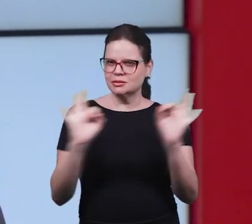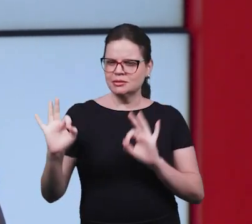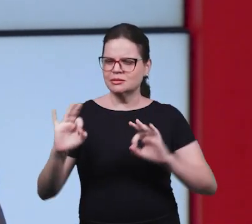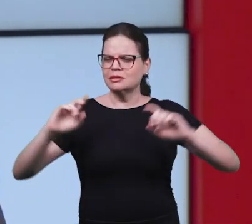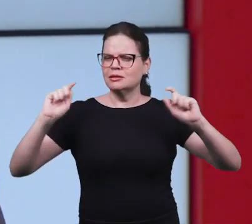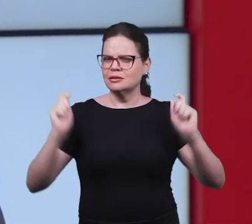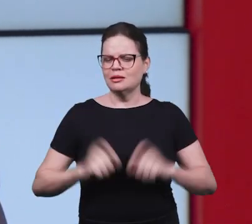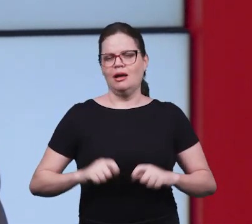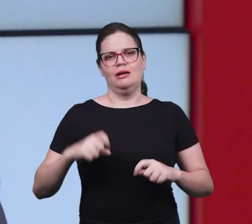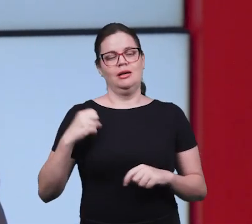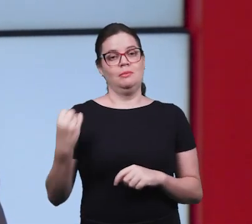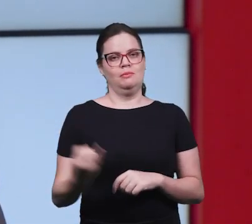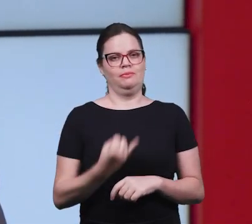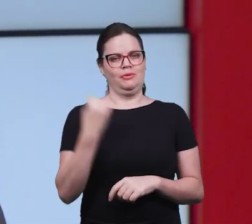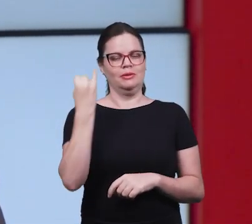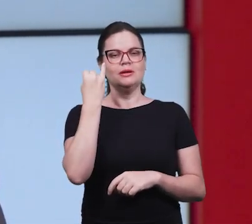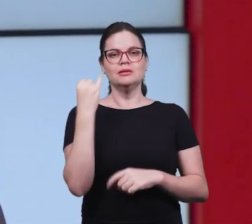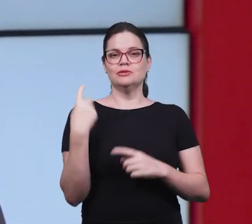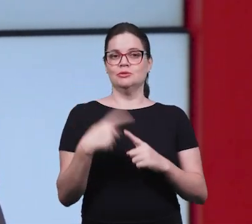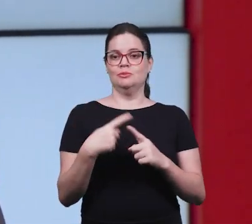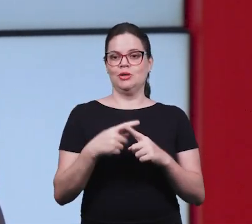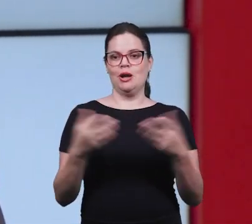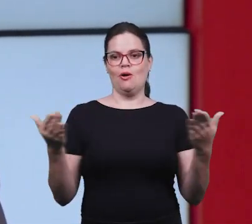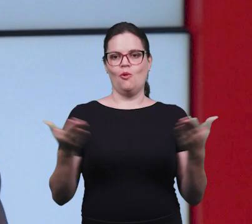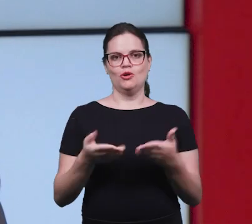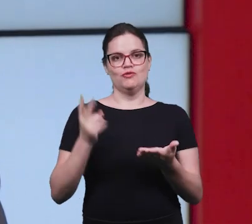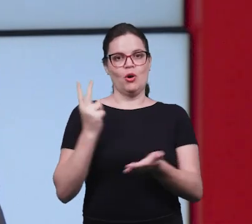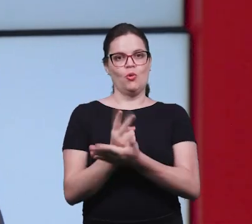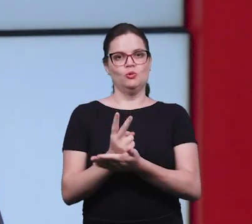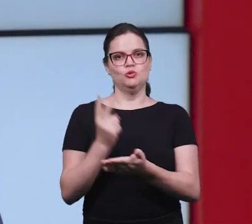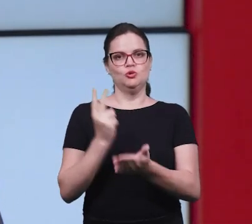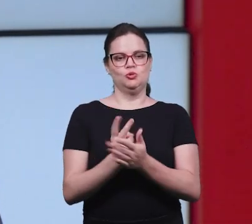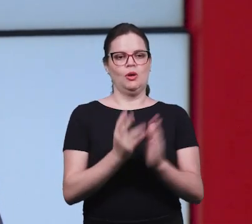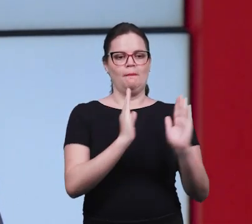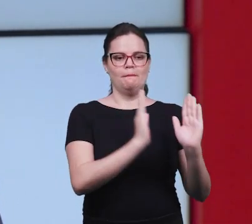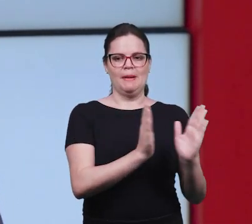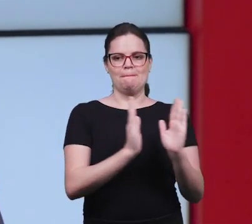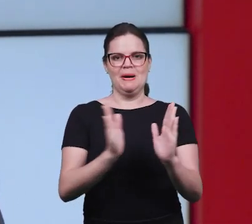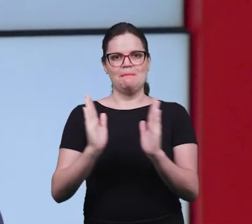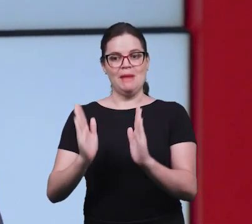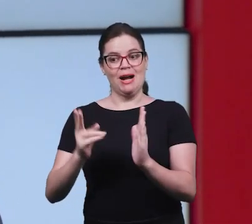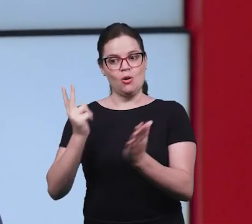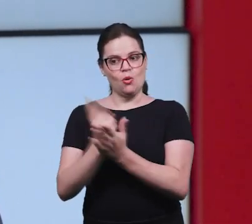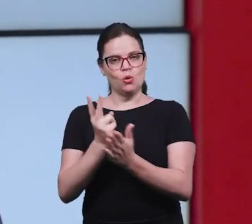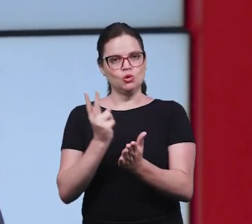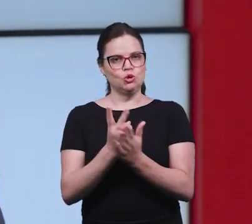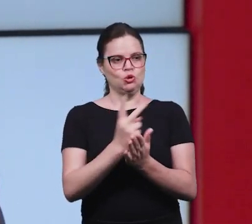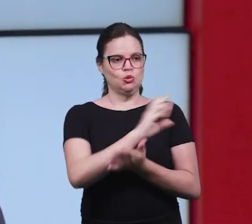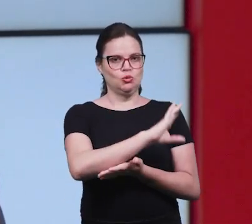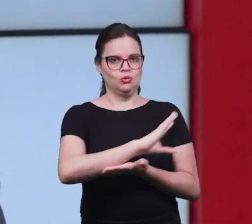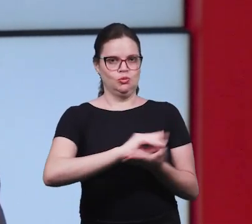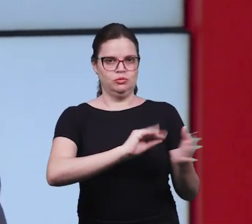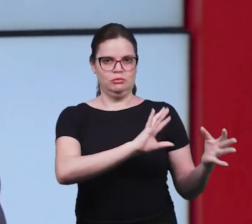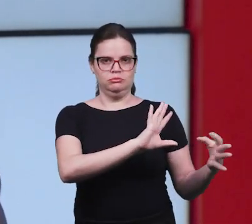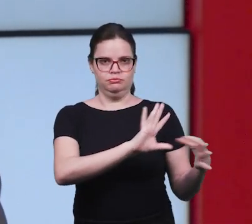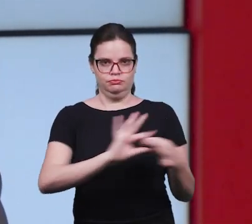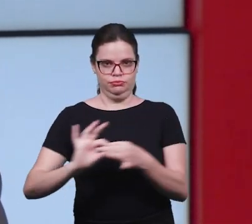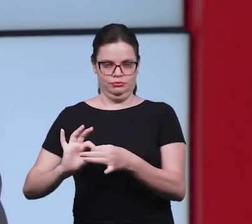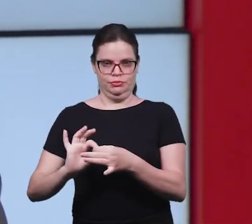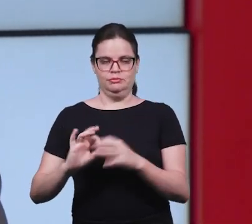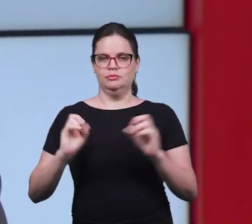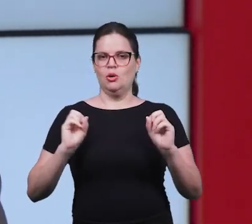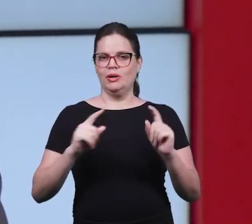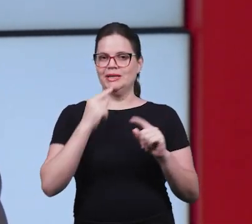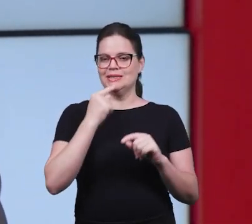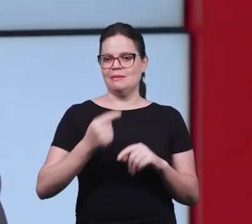Ela é importante porque hoje é uma sequência daquilo que você viu na semana passada, aquilo que foi transmitido na semana